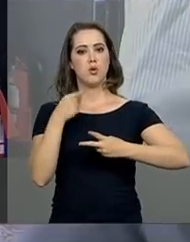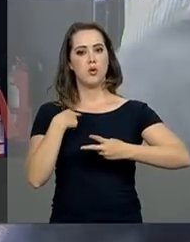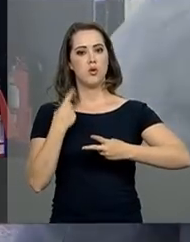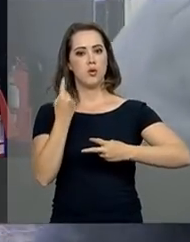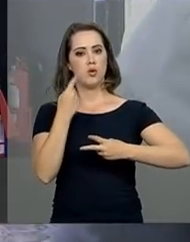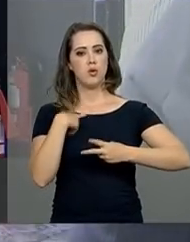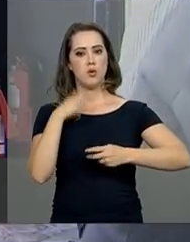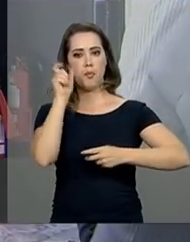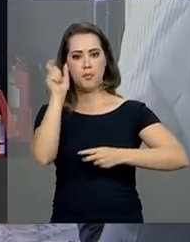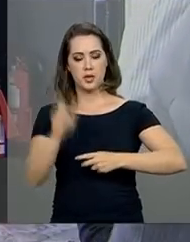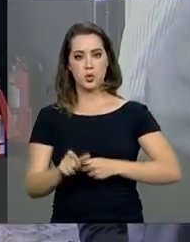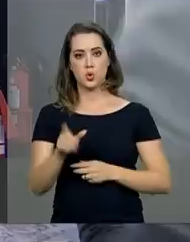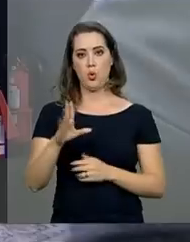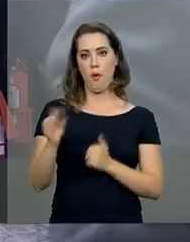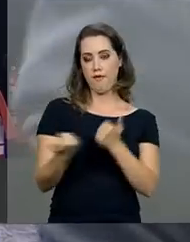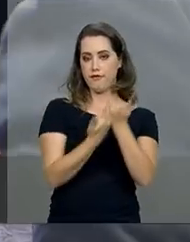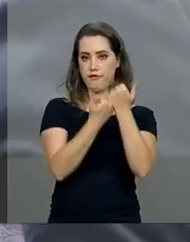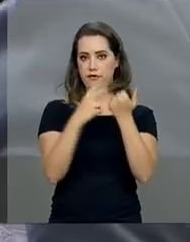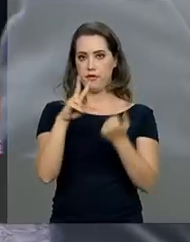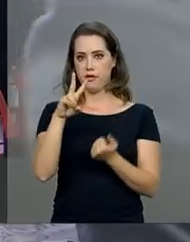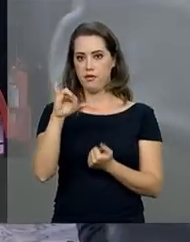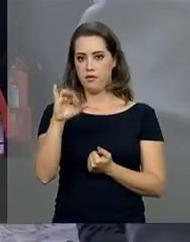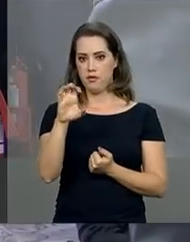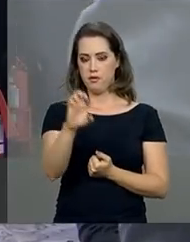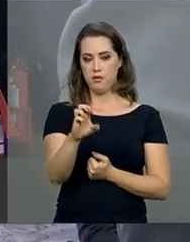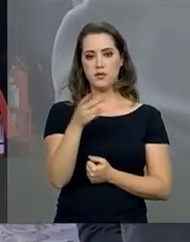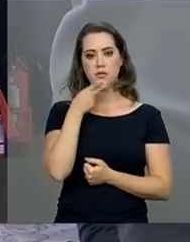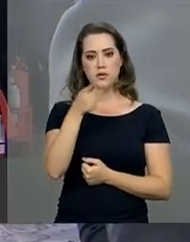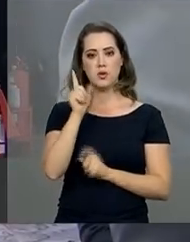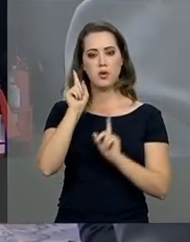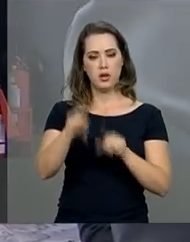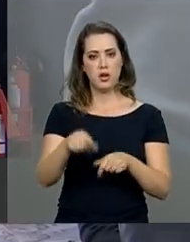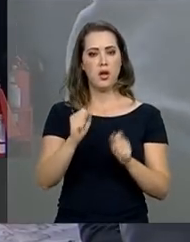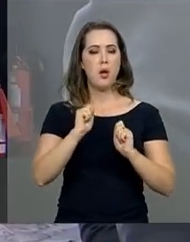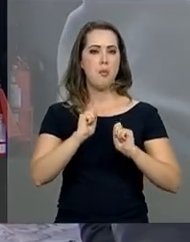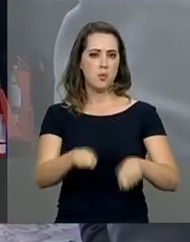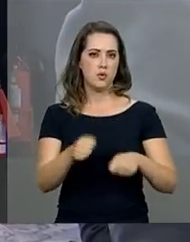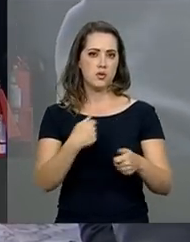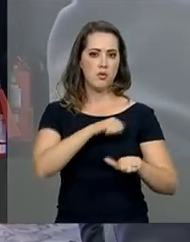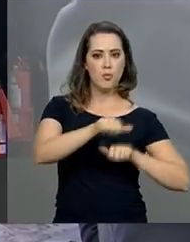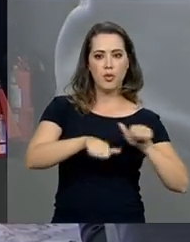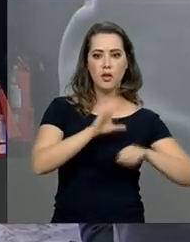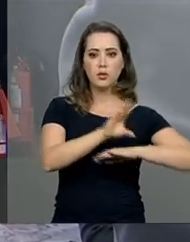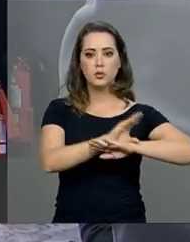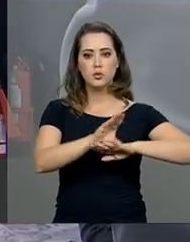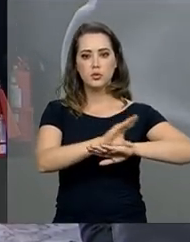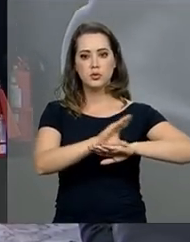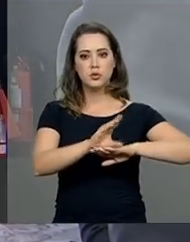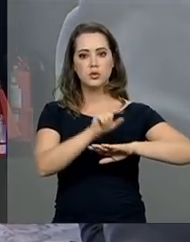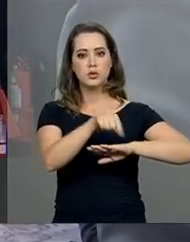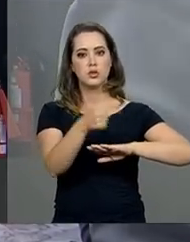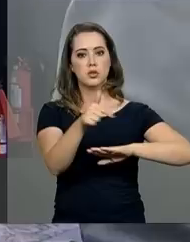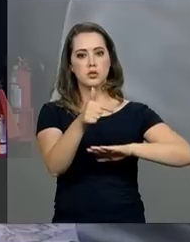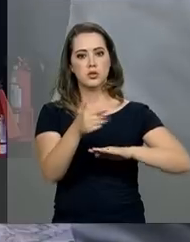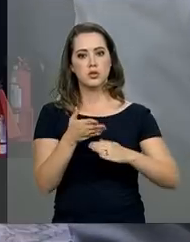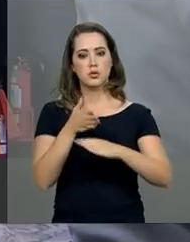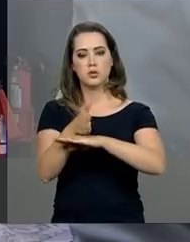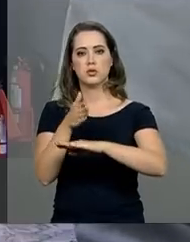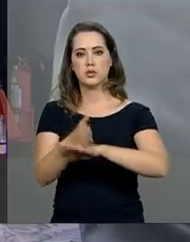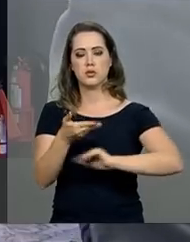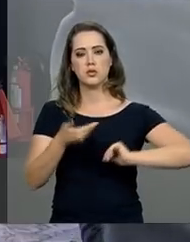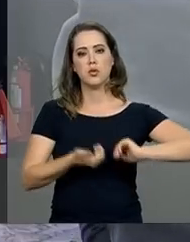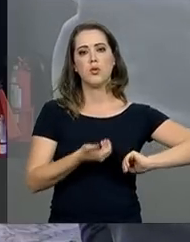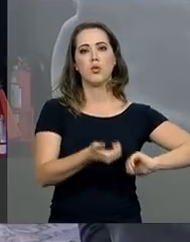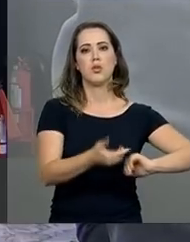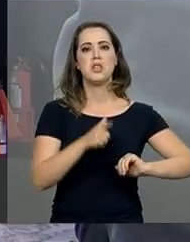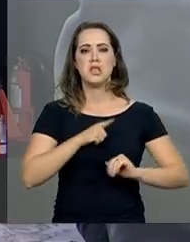certo candidato a vice ensinou que é possível fazer mudança na constituição federal sem passar pelo congresso nacional